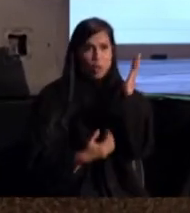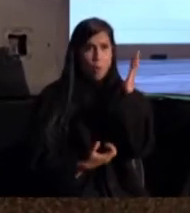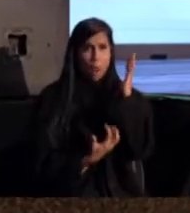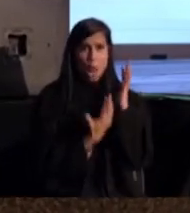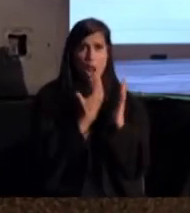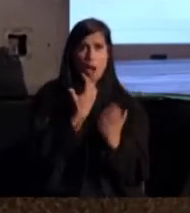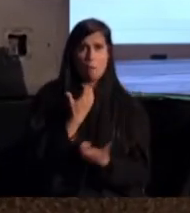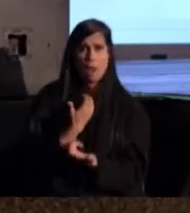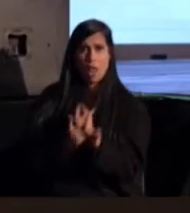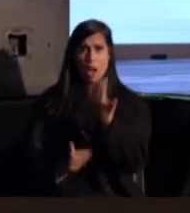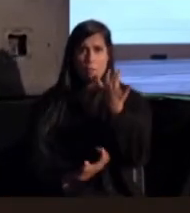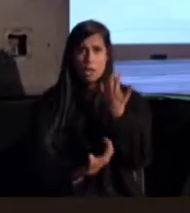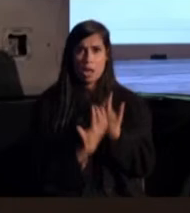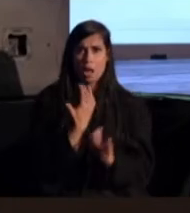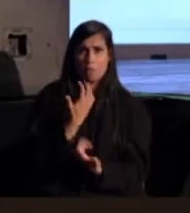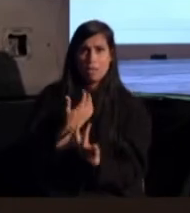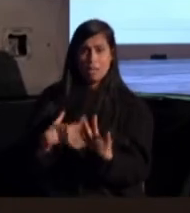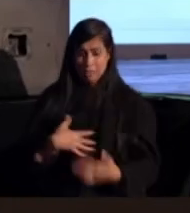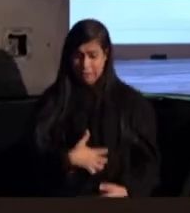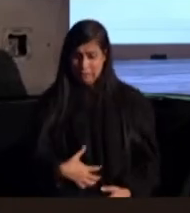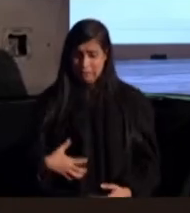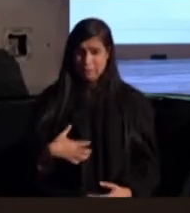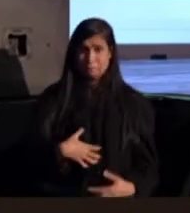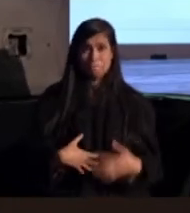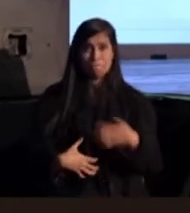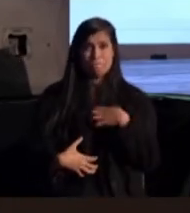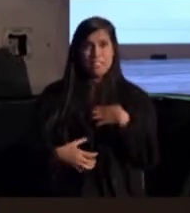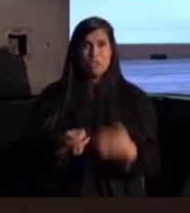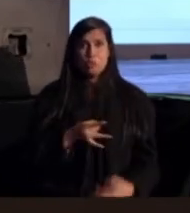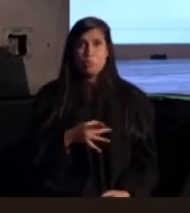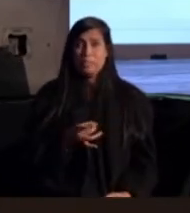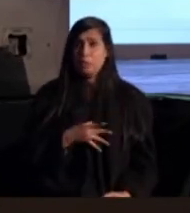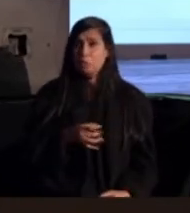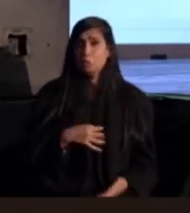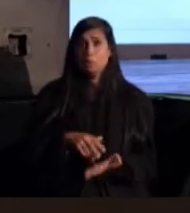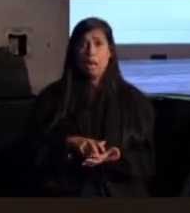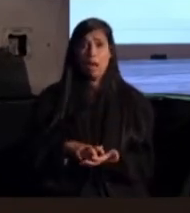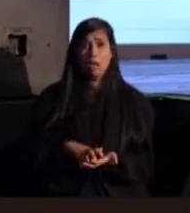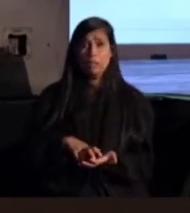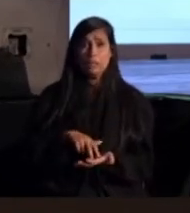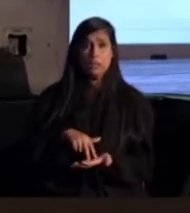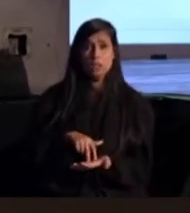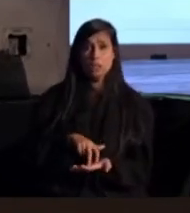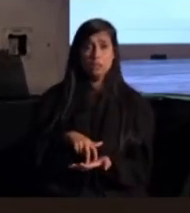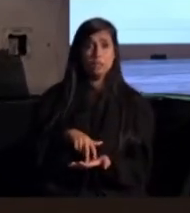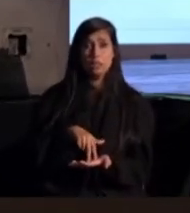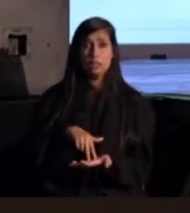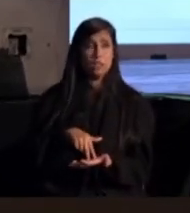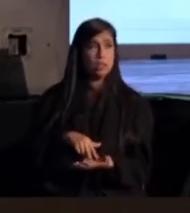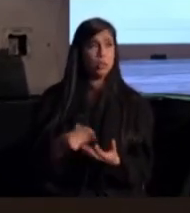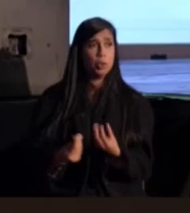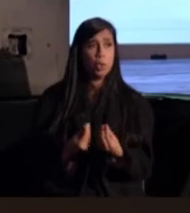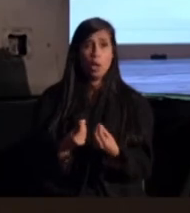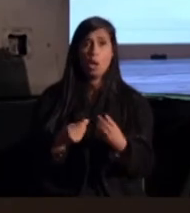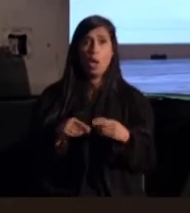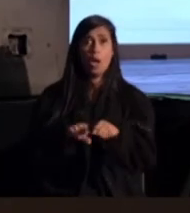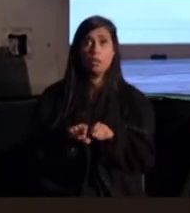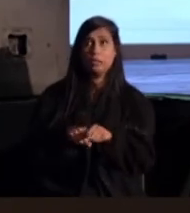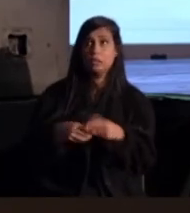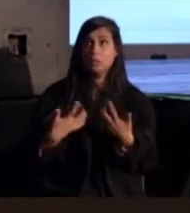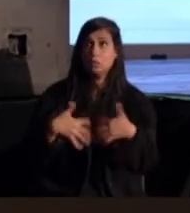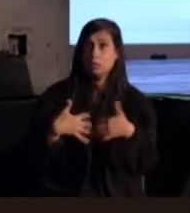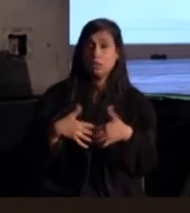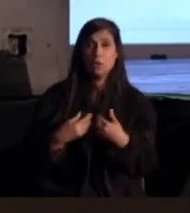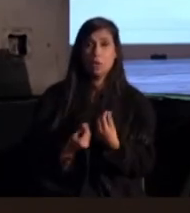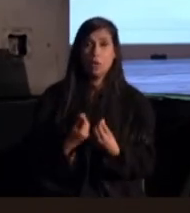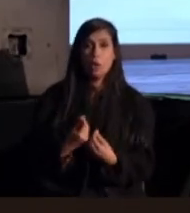não é necessária. É muito frequente, numa situação de medo muito grave, de um medo muito abrupto, que o